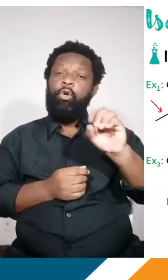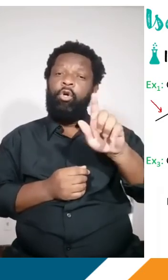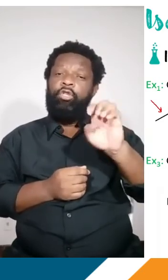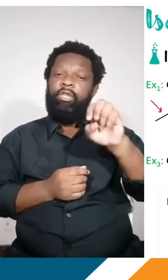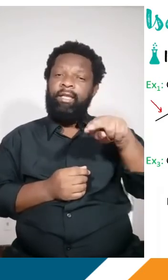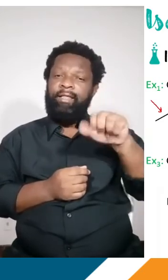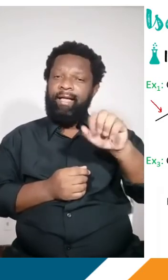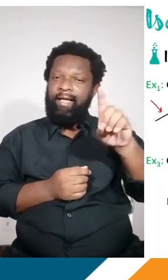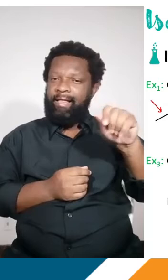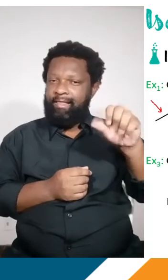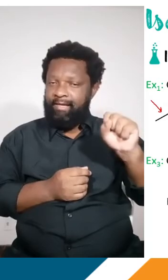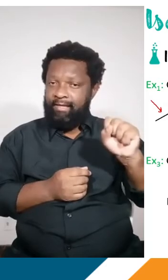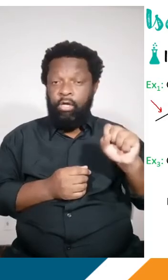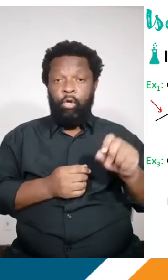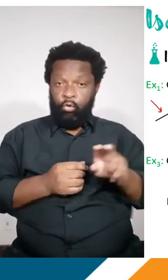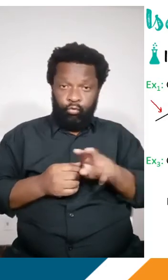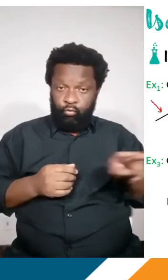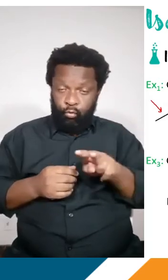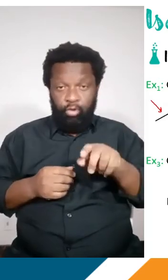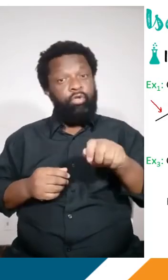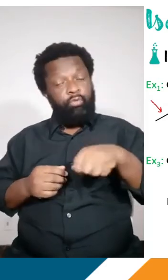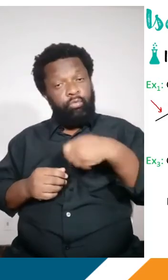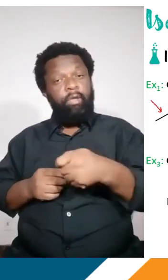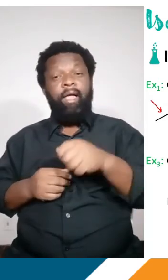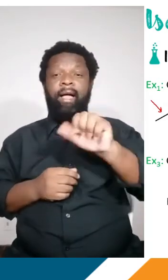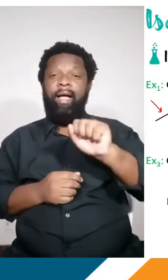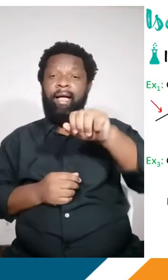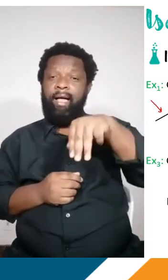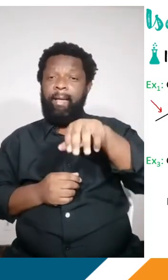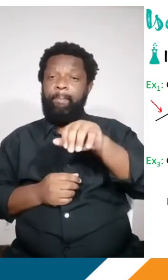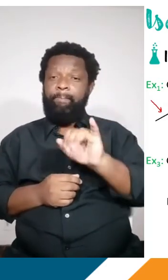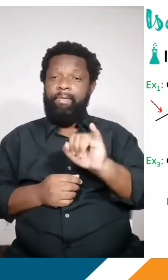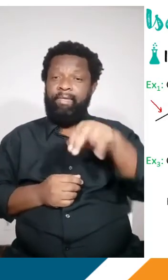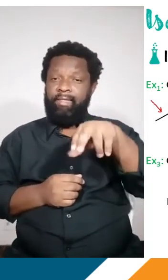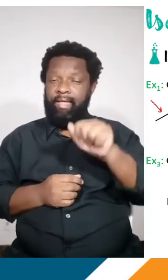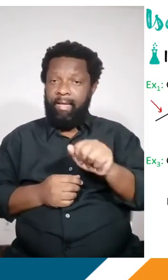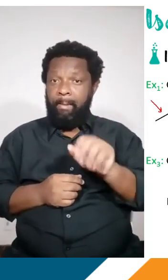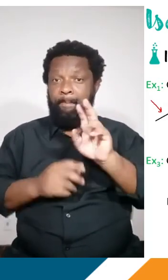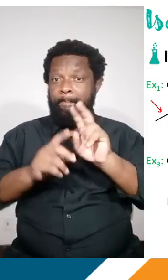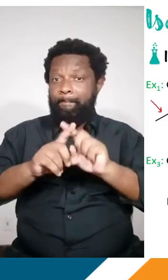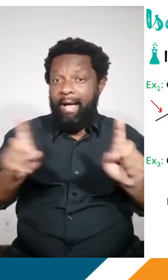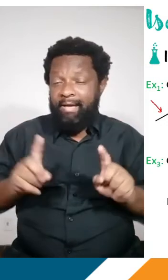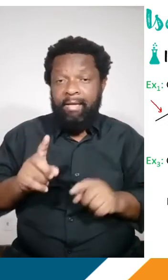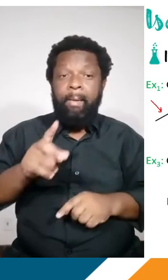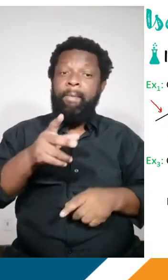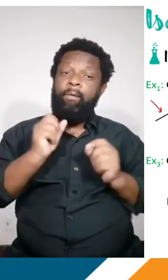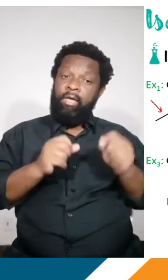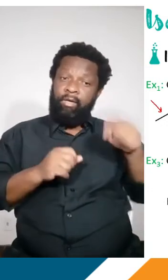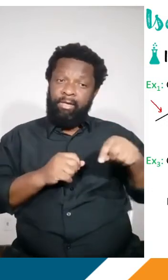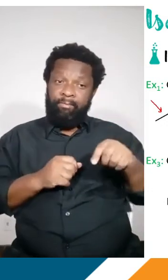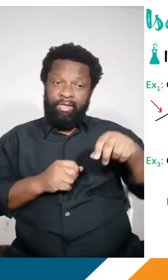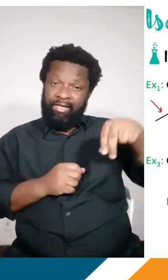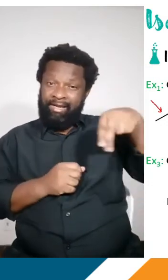função amina, pela presença aqui do nitrogênio. Porém, repara que aqui esse